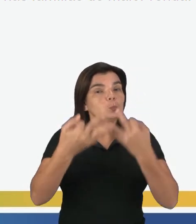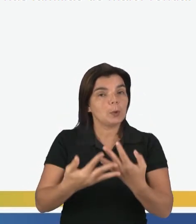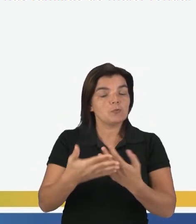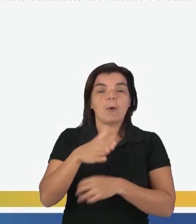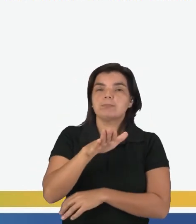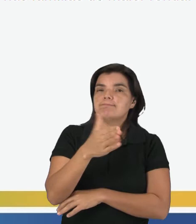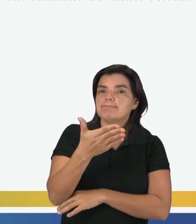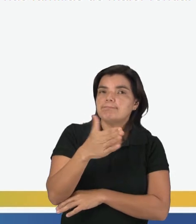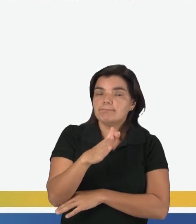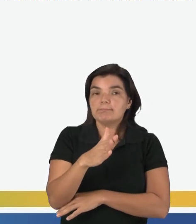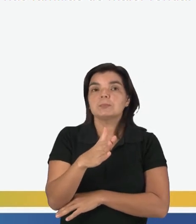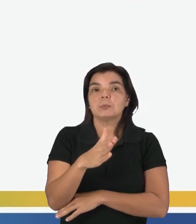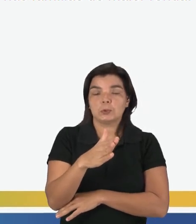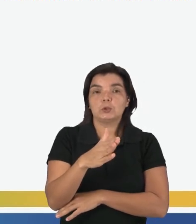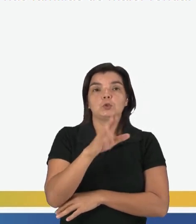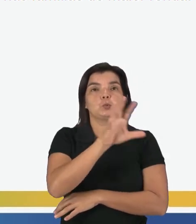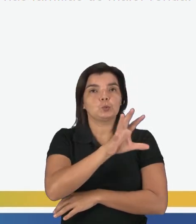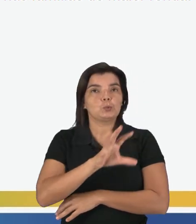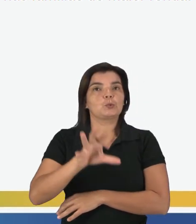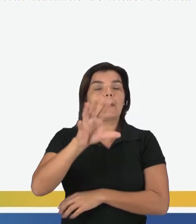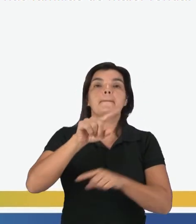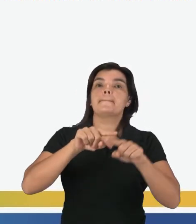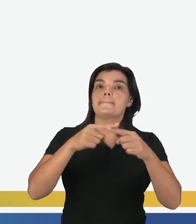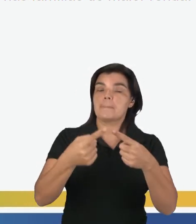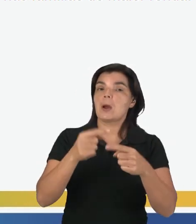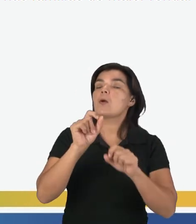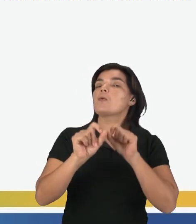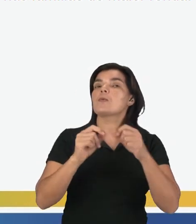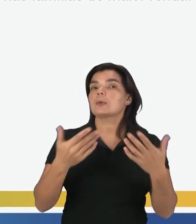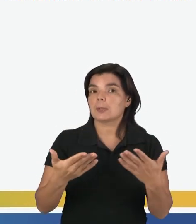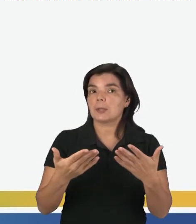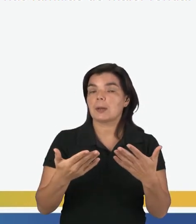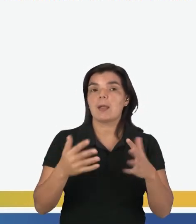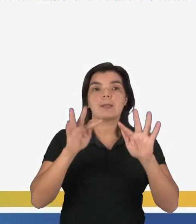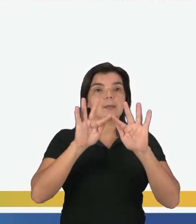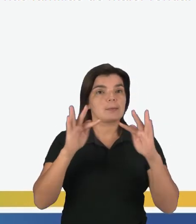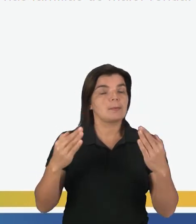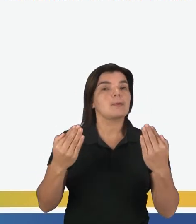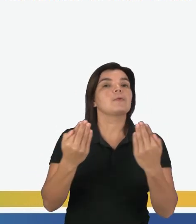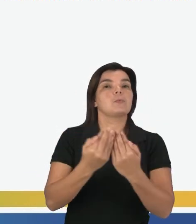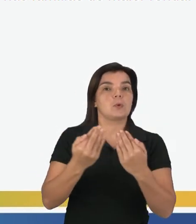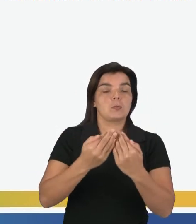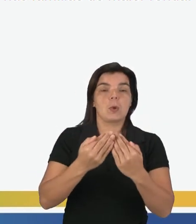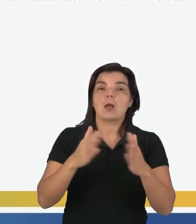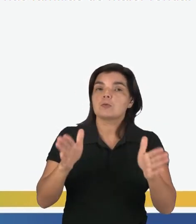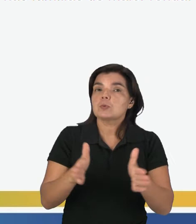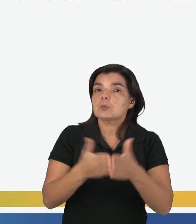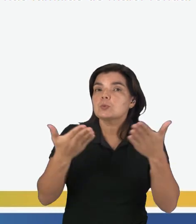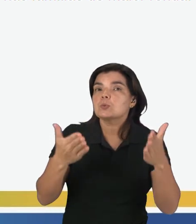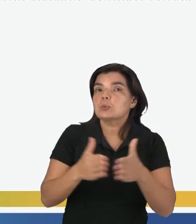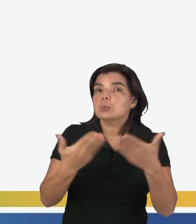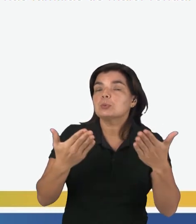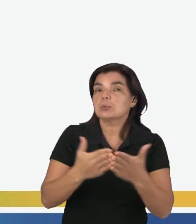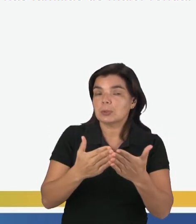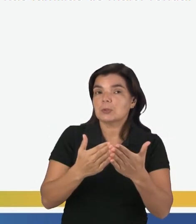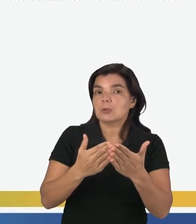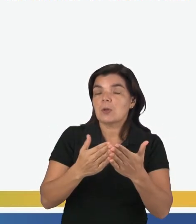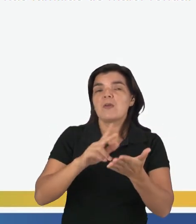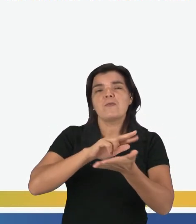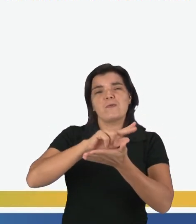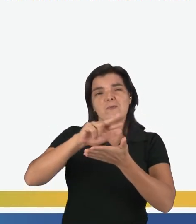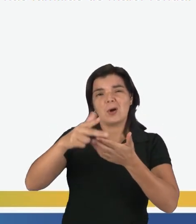uma média da região. Mas o fato é que nas famílias mais pobres, em função de